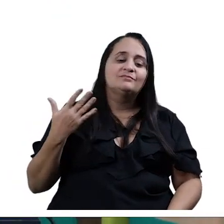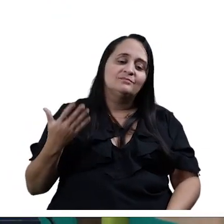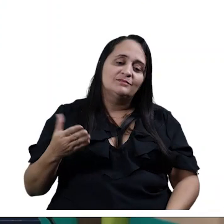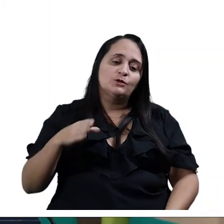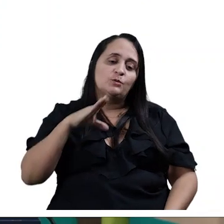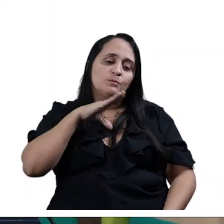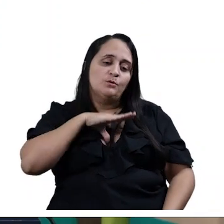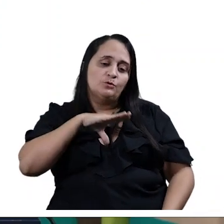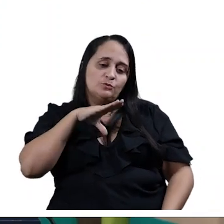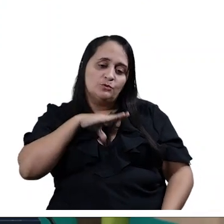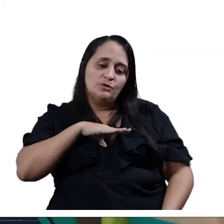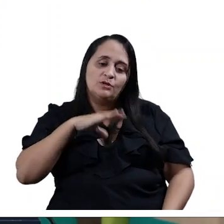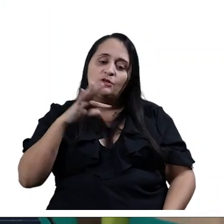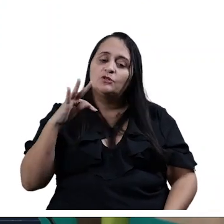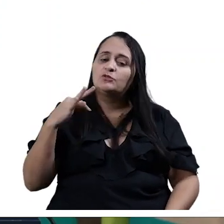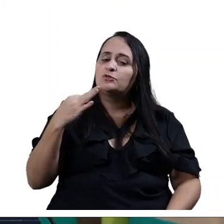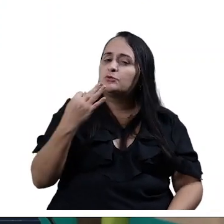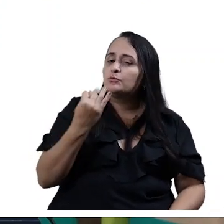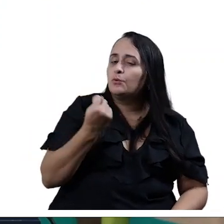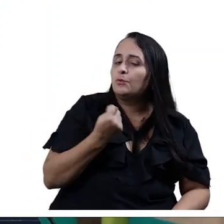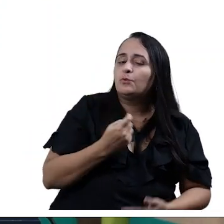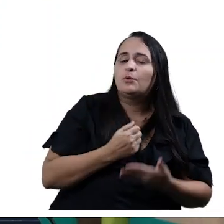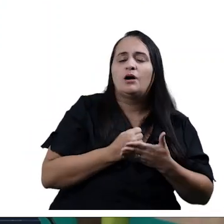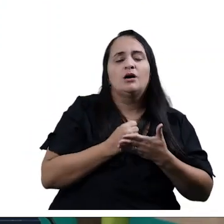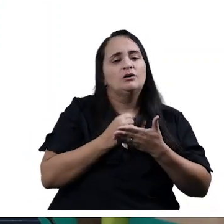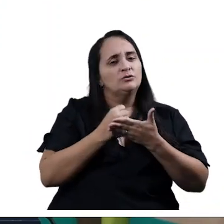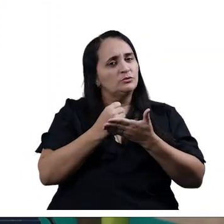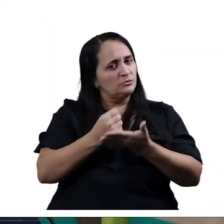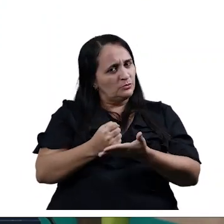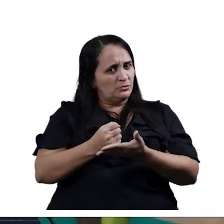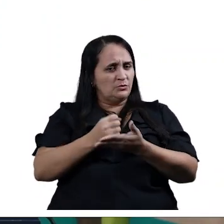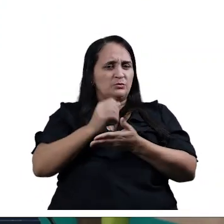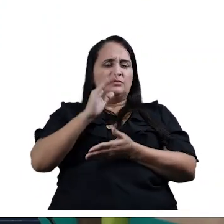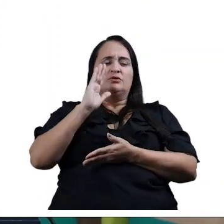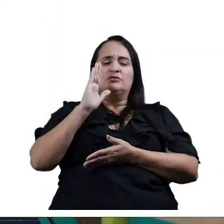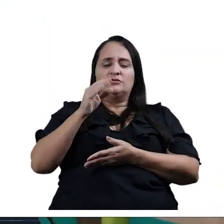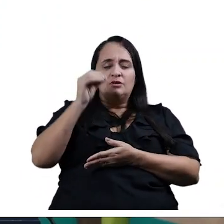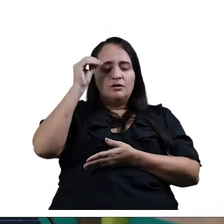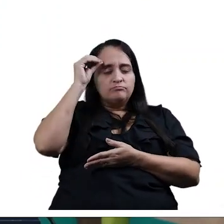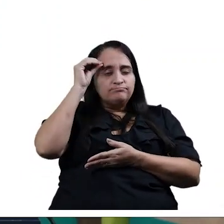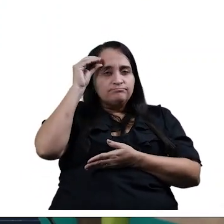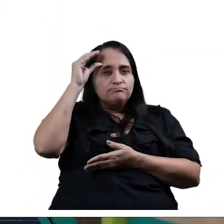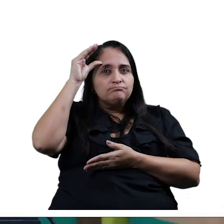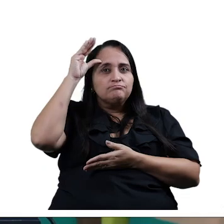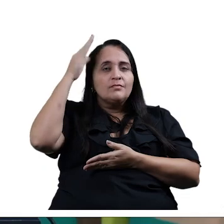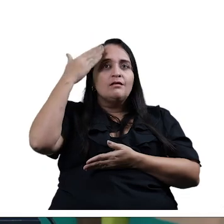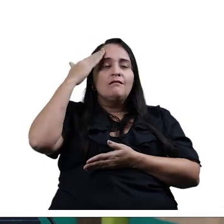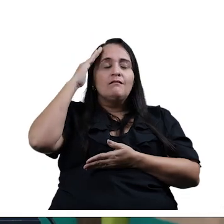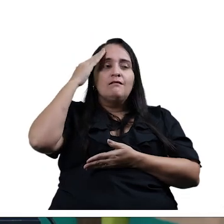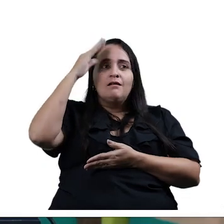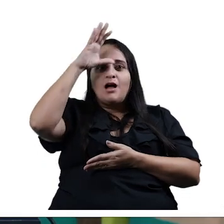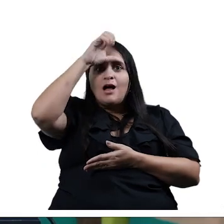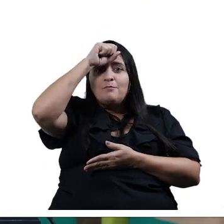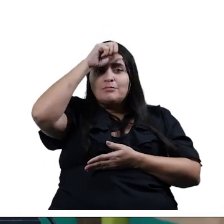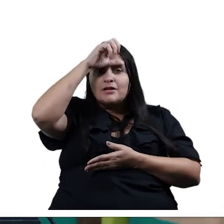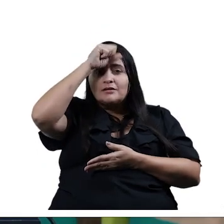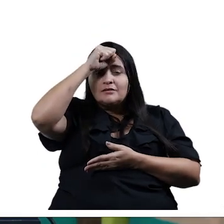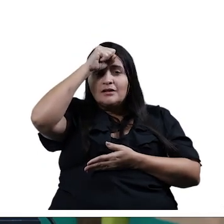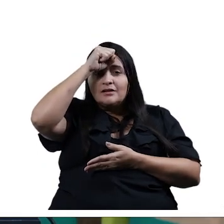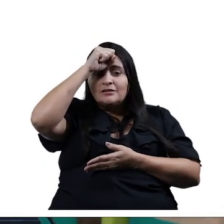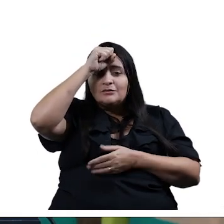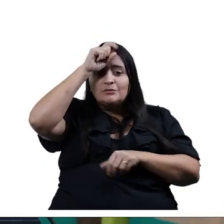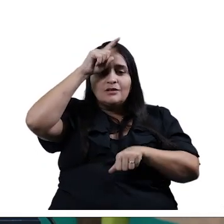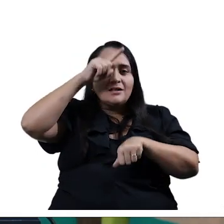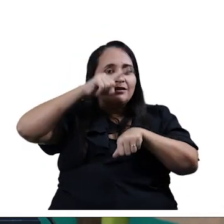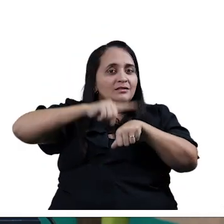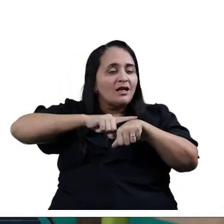ser aprendidos até de maneira isolada. Mas na hora de fazer uma prova, lance mão de